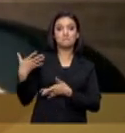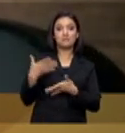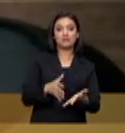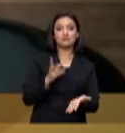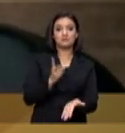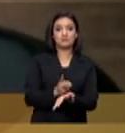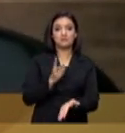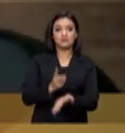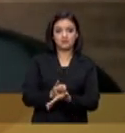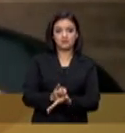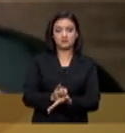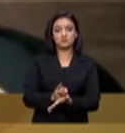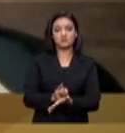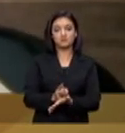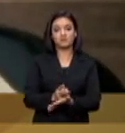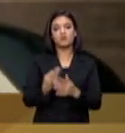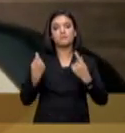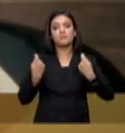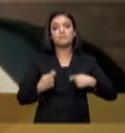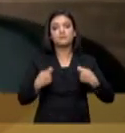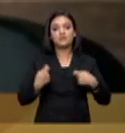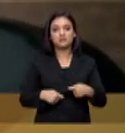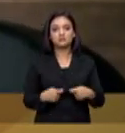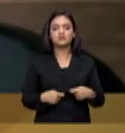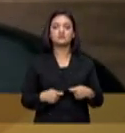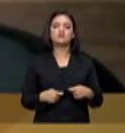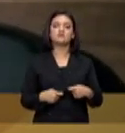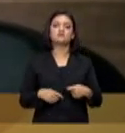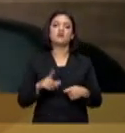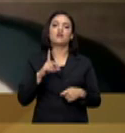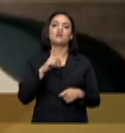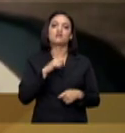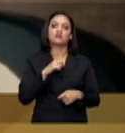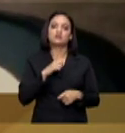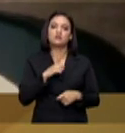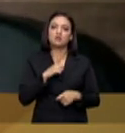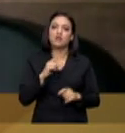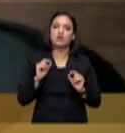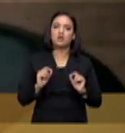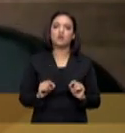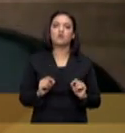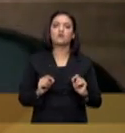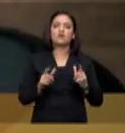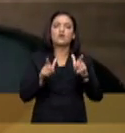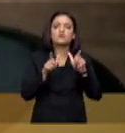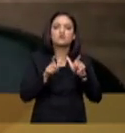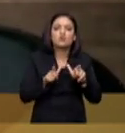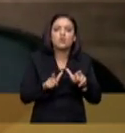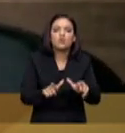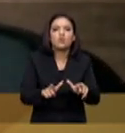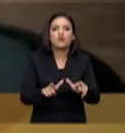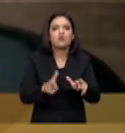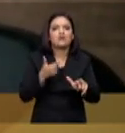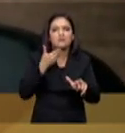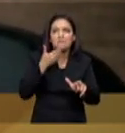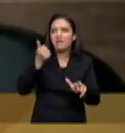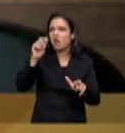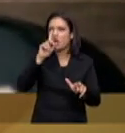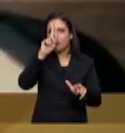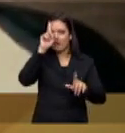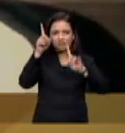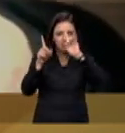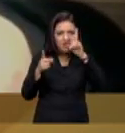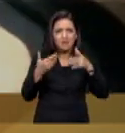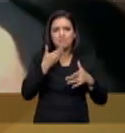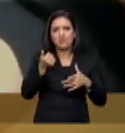ativamente desse espaço, ele precisa ser cultivado, ele precisa ser cativado pelas melhores ideias